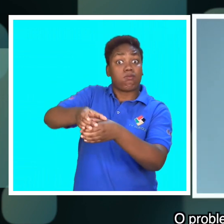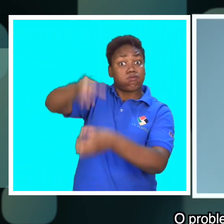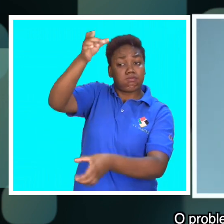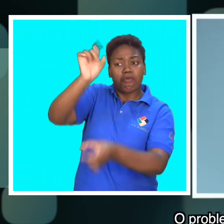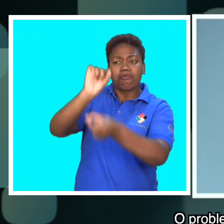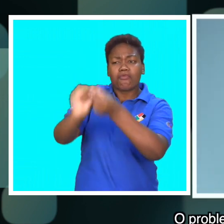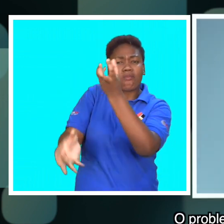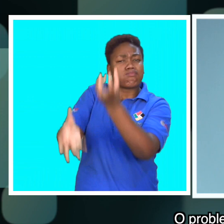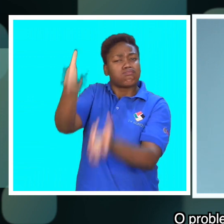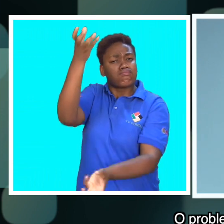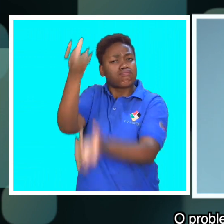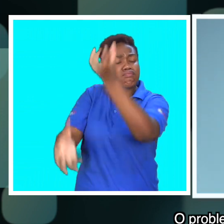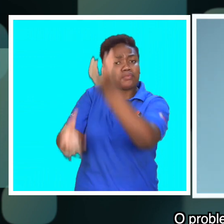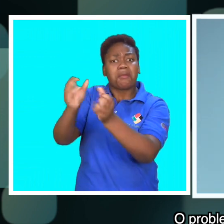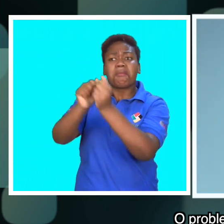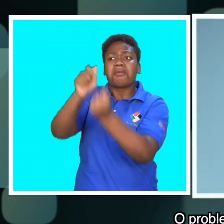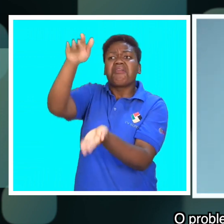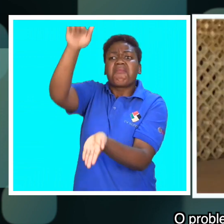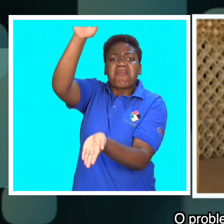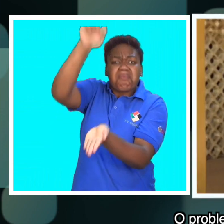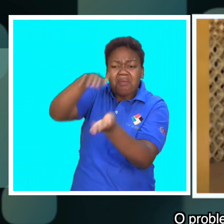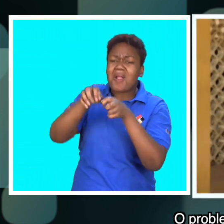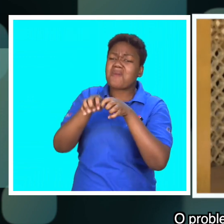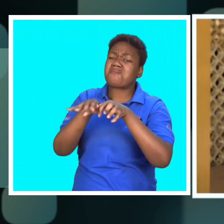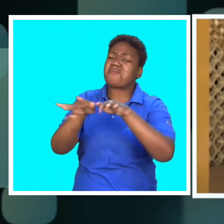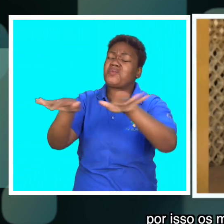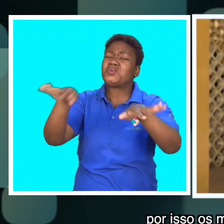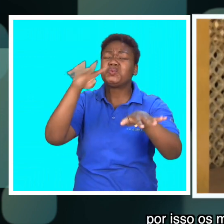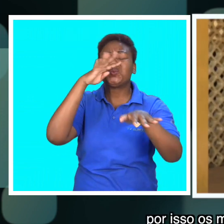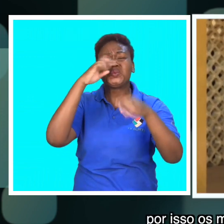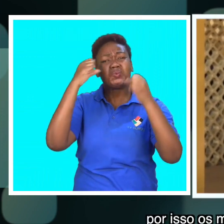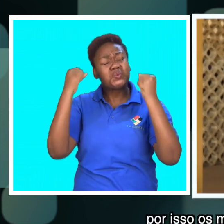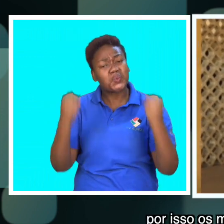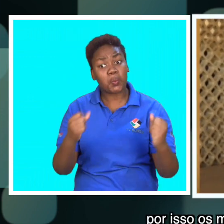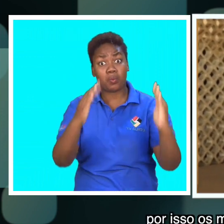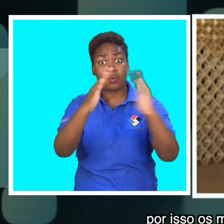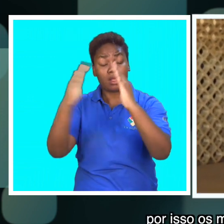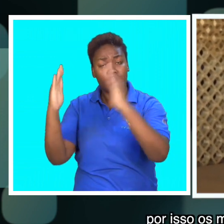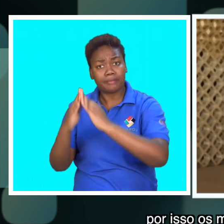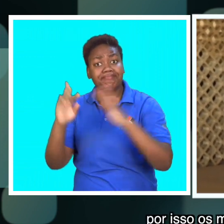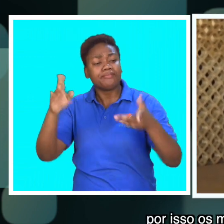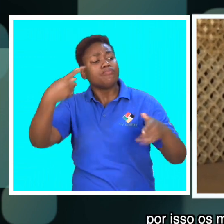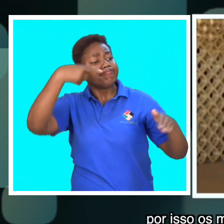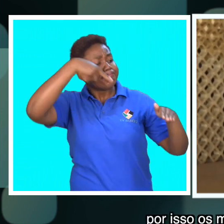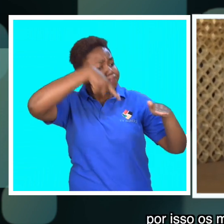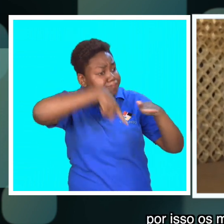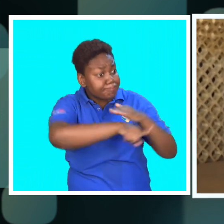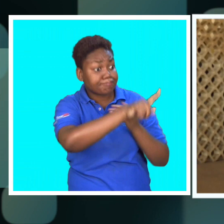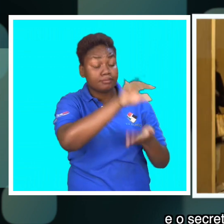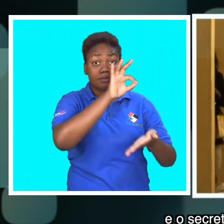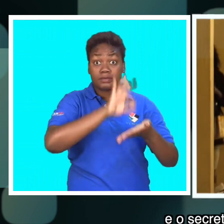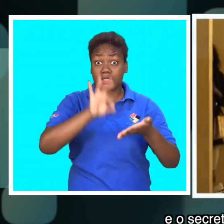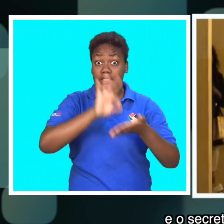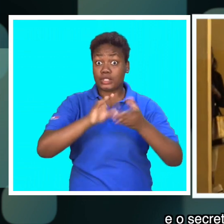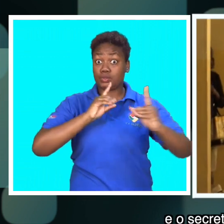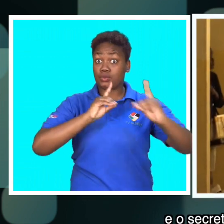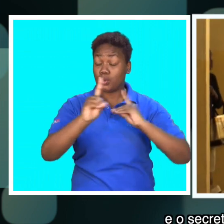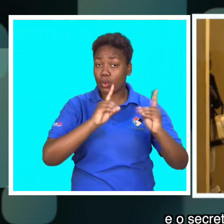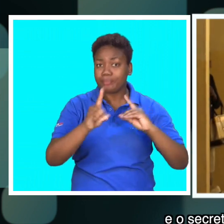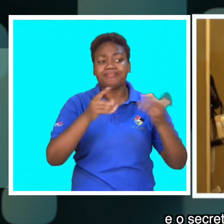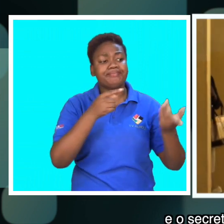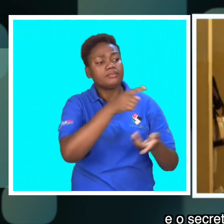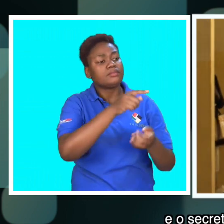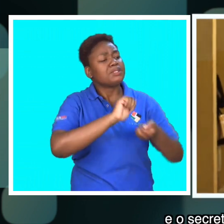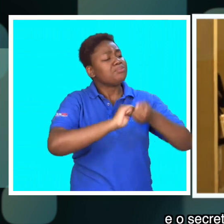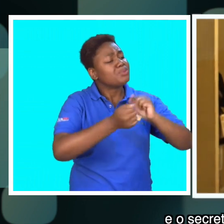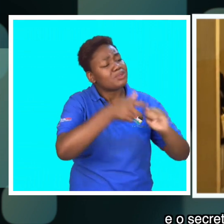O problema prende-se com a altura da chaminé. Por isso, os moradores tentaram contactar a direção do centro e o secretariado